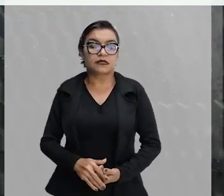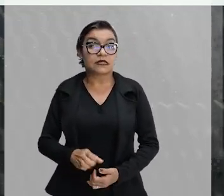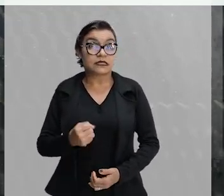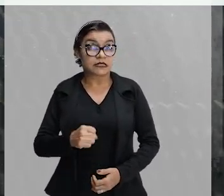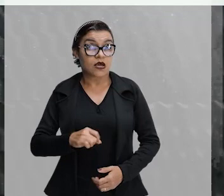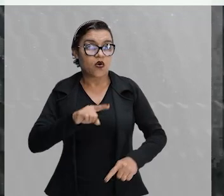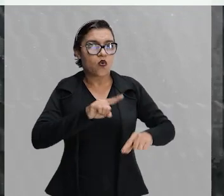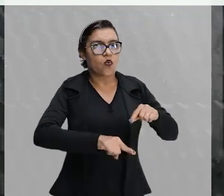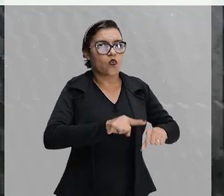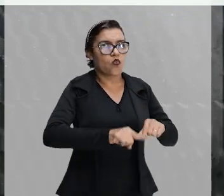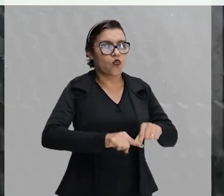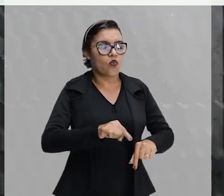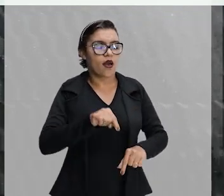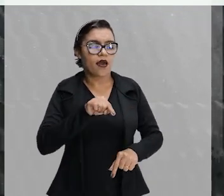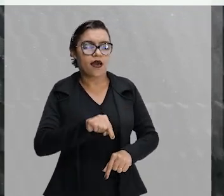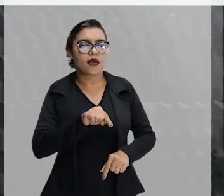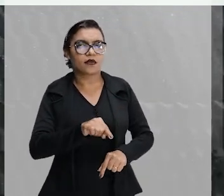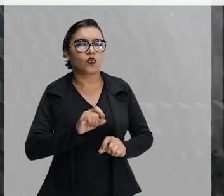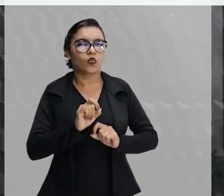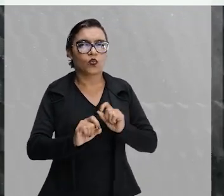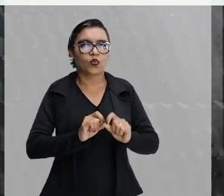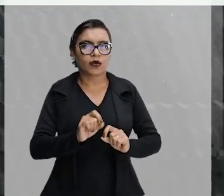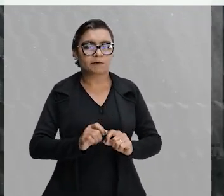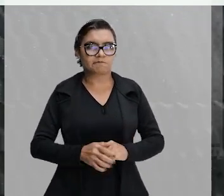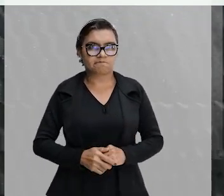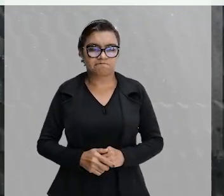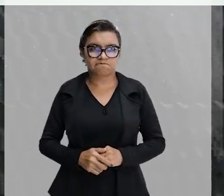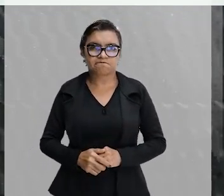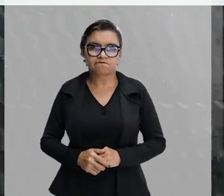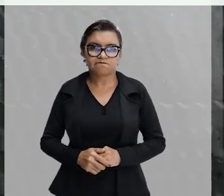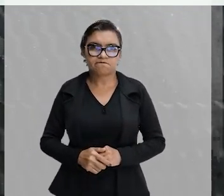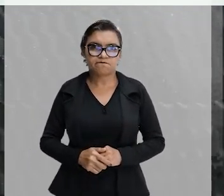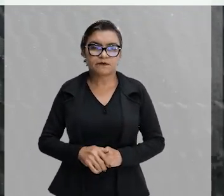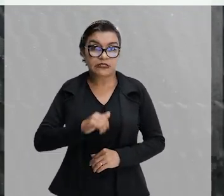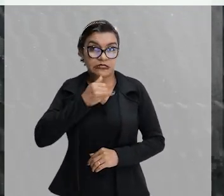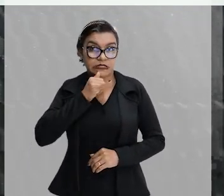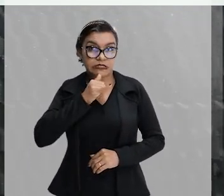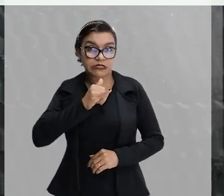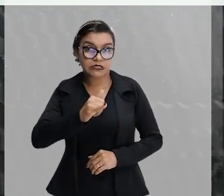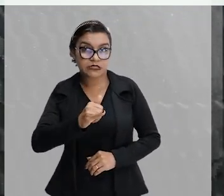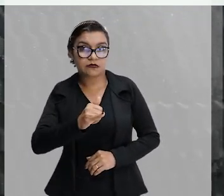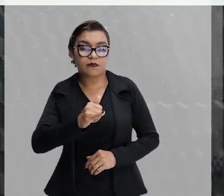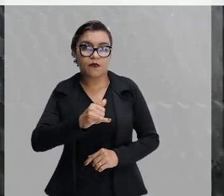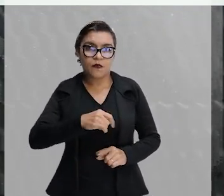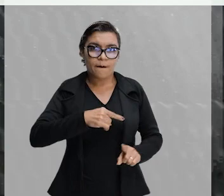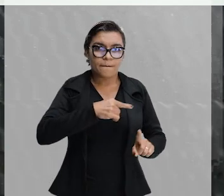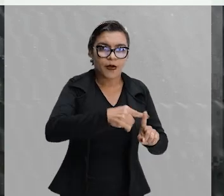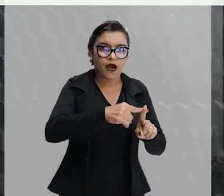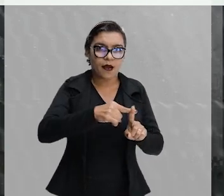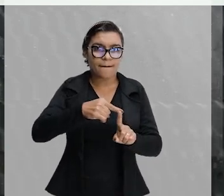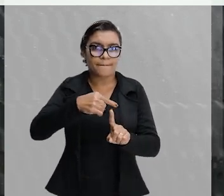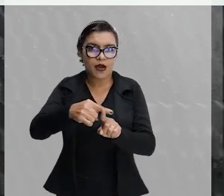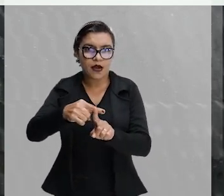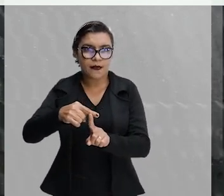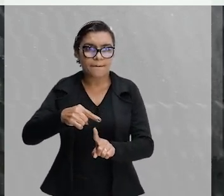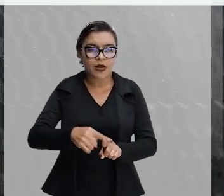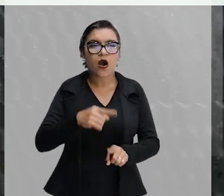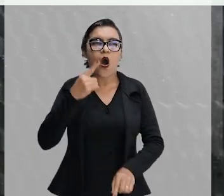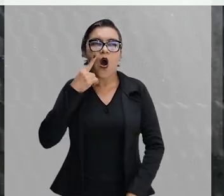corpo, ele por acaso for um corpo que tem uma distribuição de cargas positiva, certo? Ou seja,